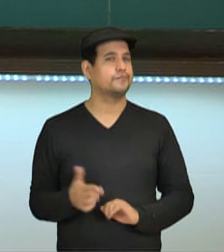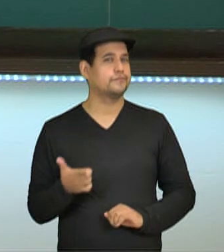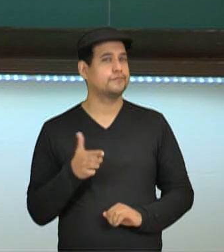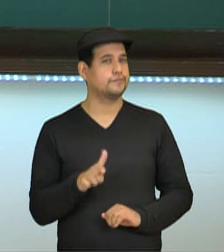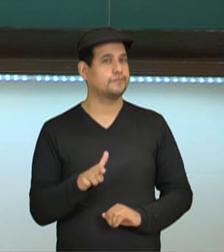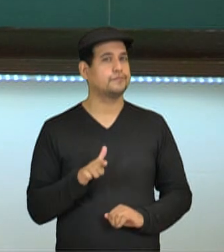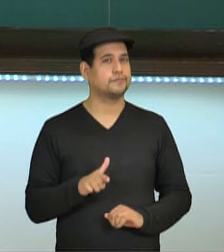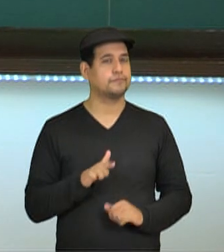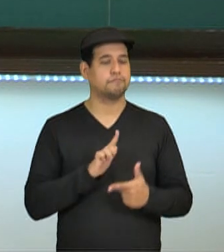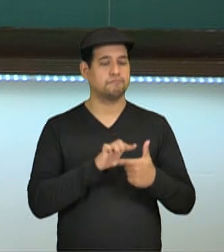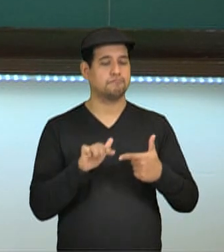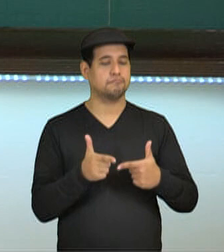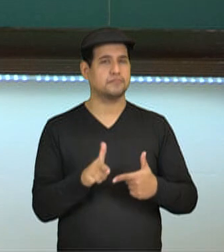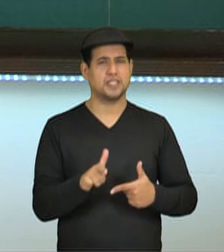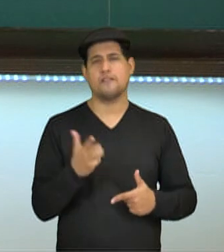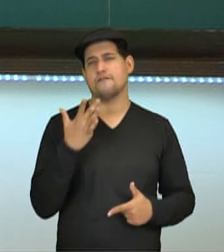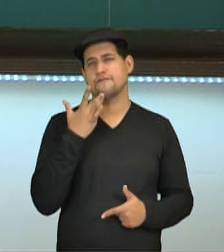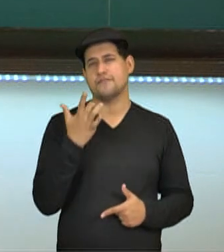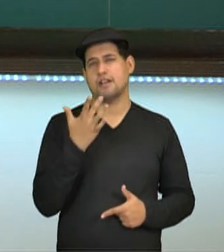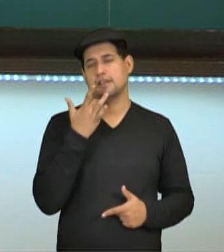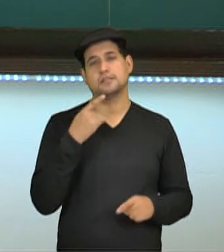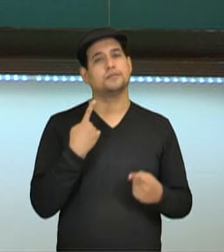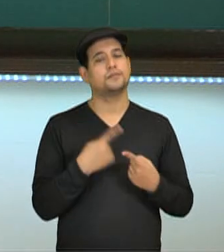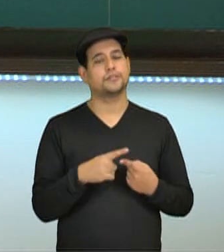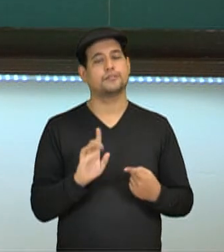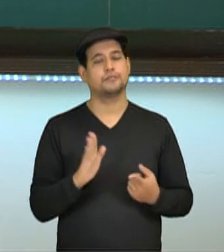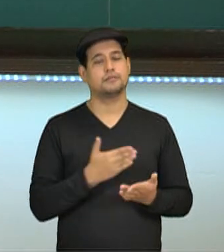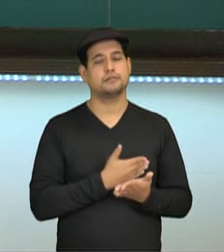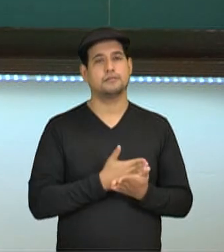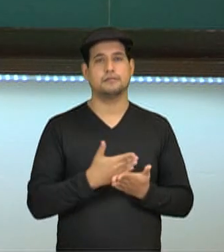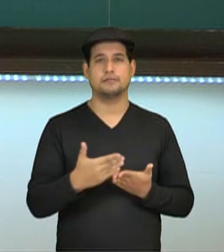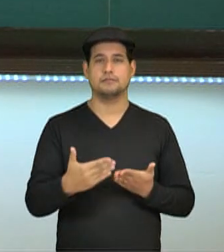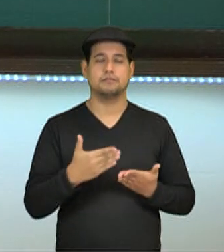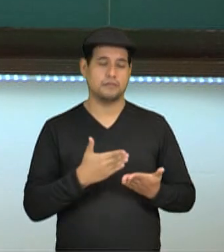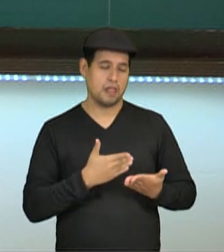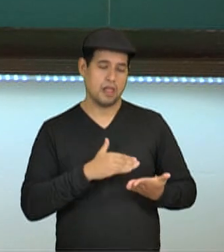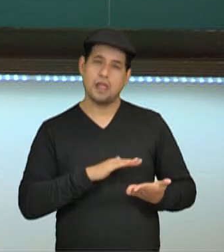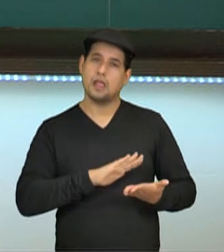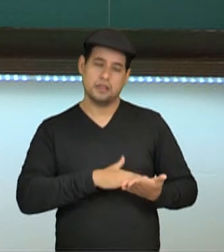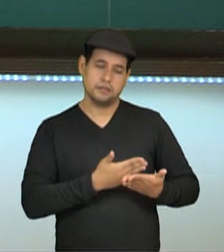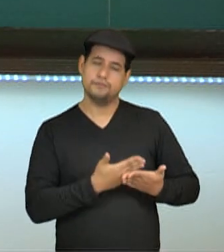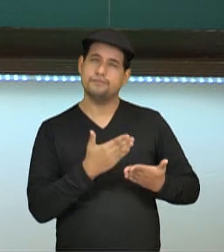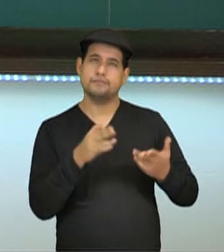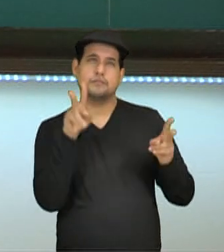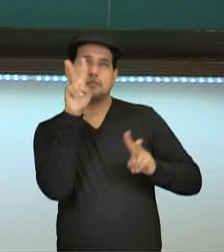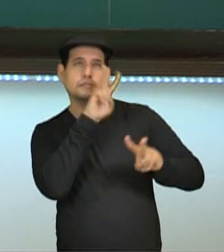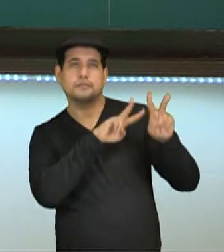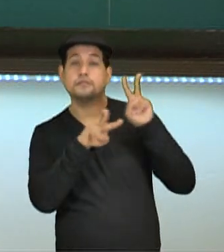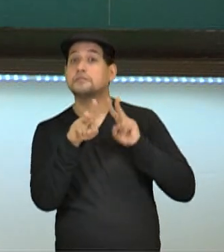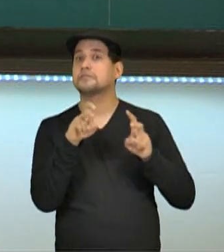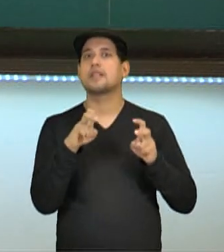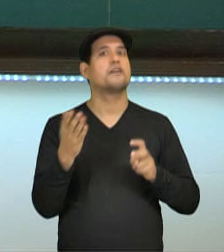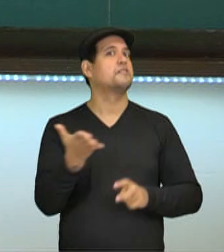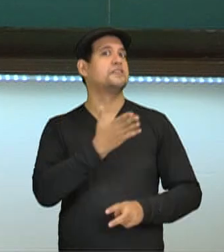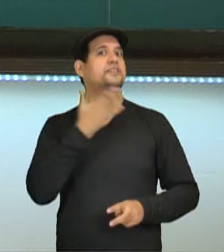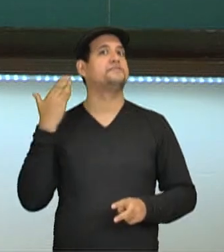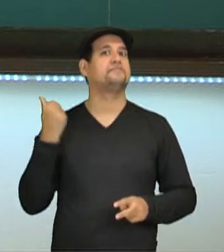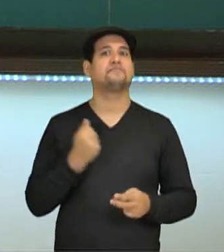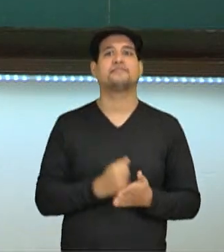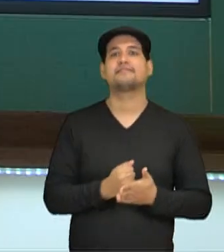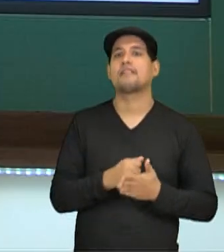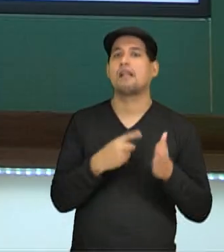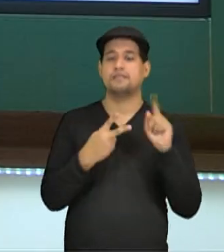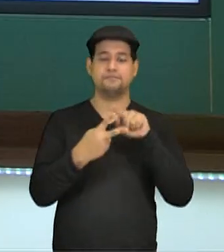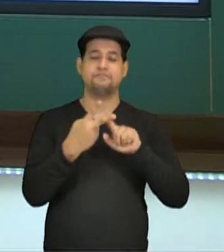Continuamos no mesmo gráfico, então fica fácil porque a gente já começou a interpretação desse gráfico, ok? Então vamos lá para essas outras